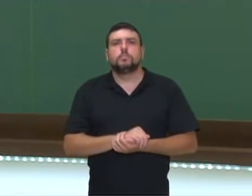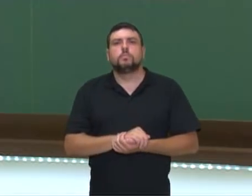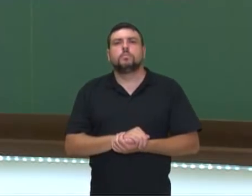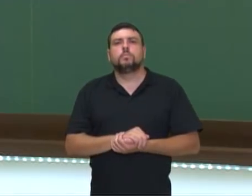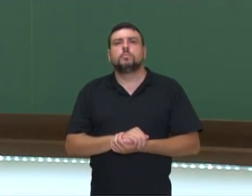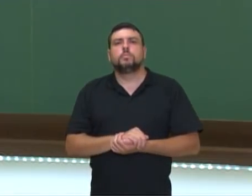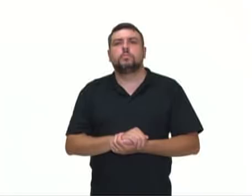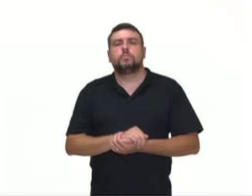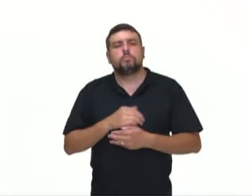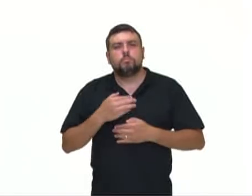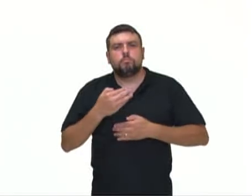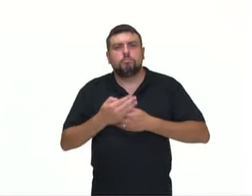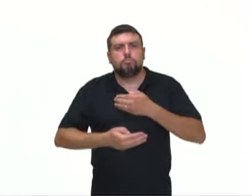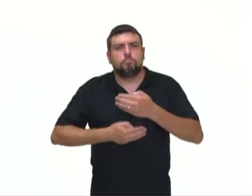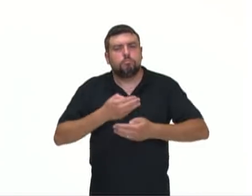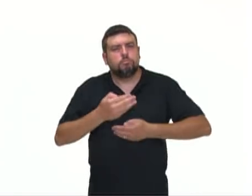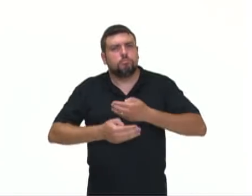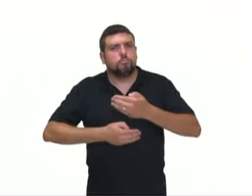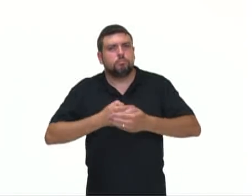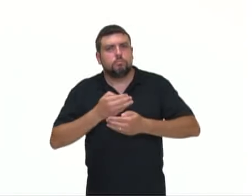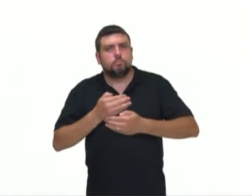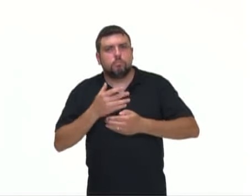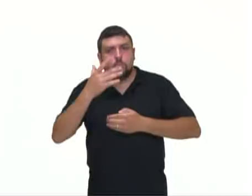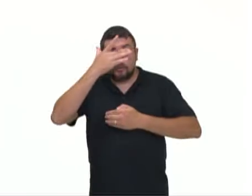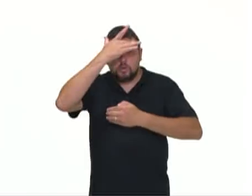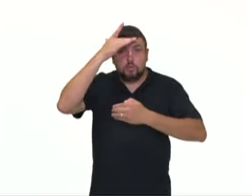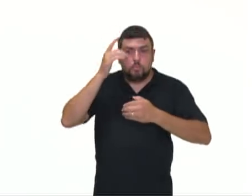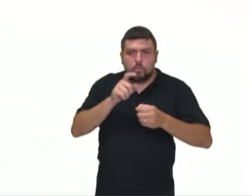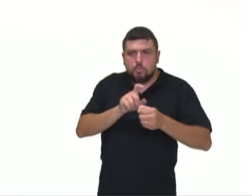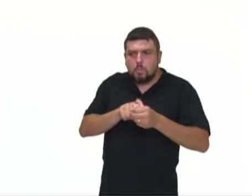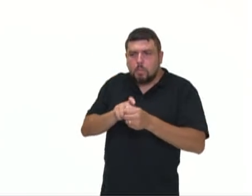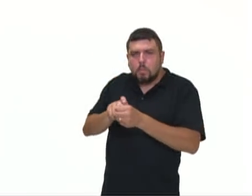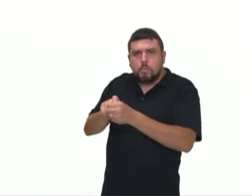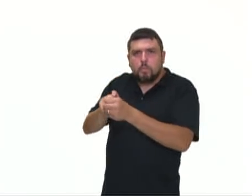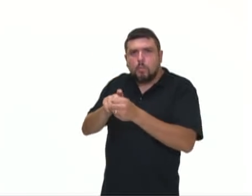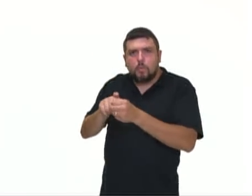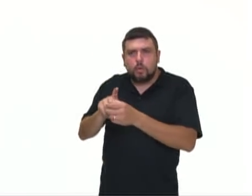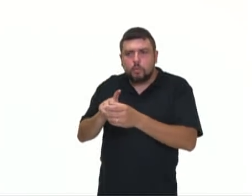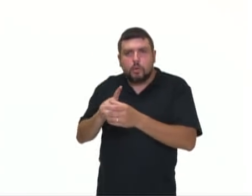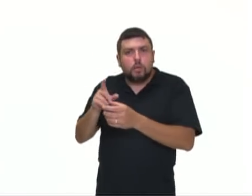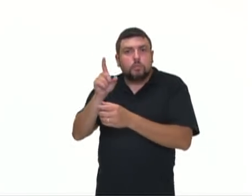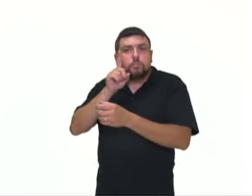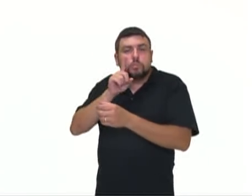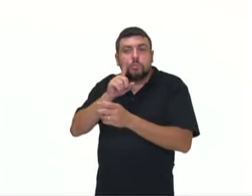poucos, a ideia foi ganhando adeptos dentro e fora dos Estados Unidos, até que em